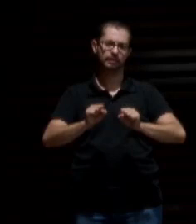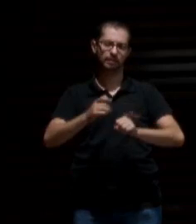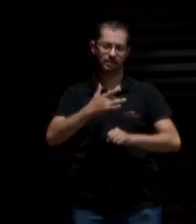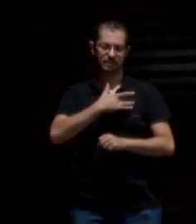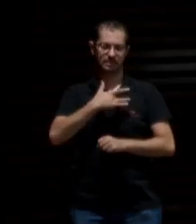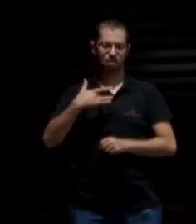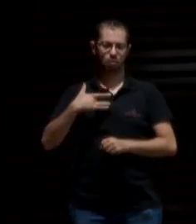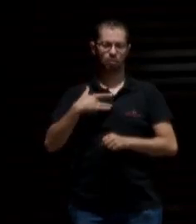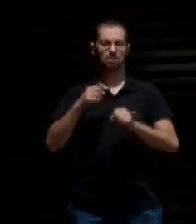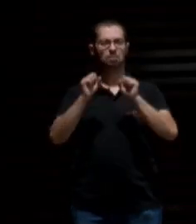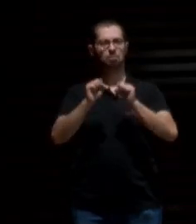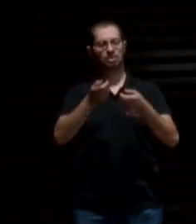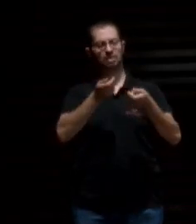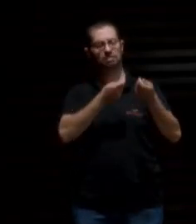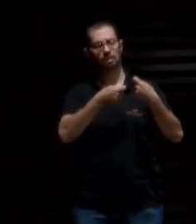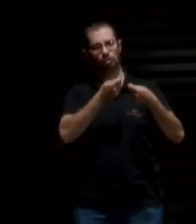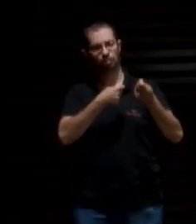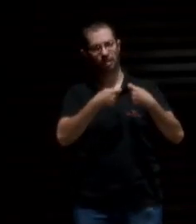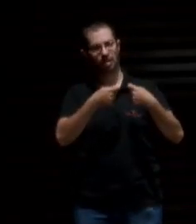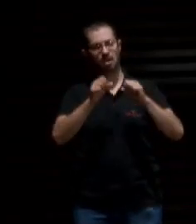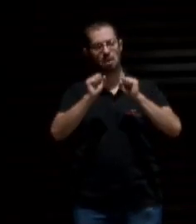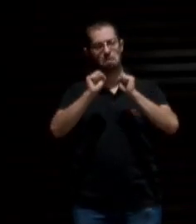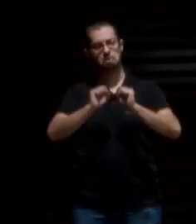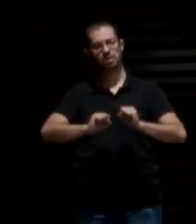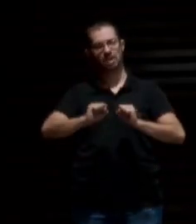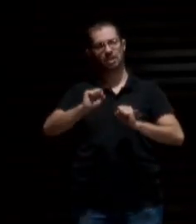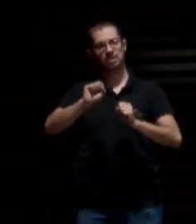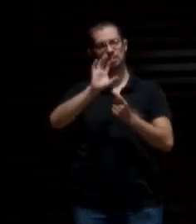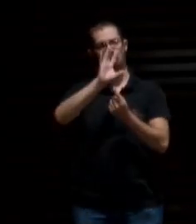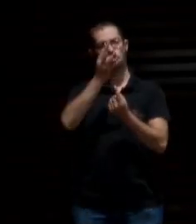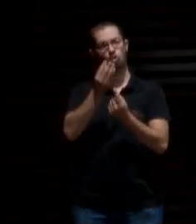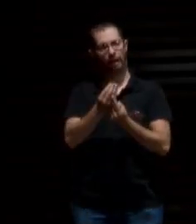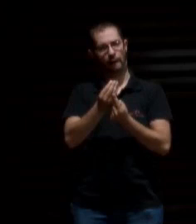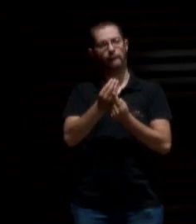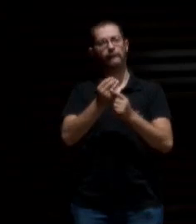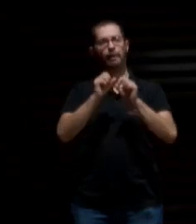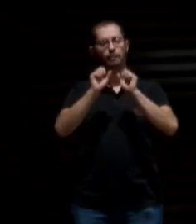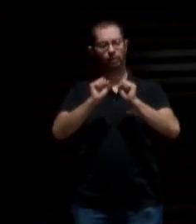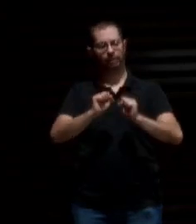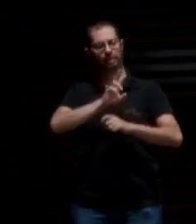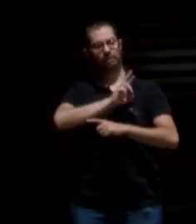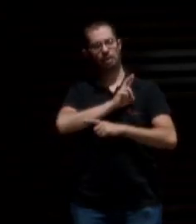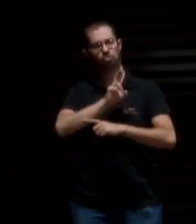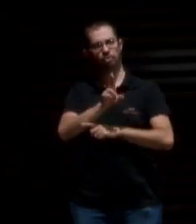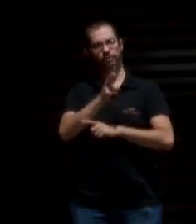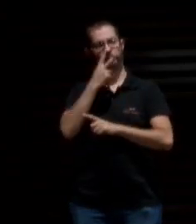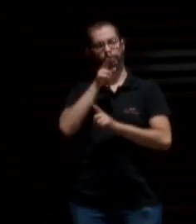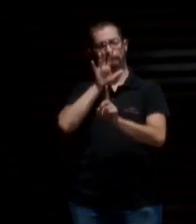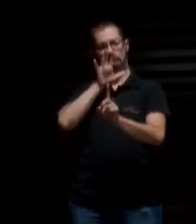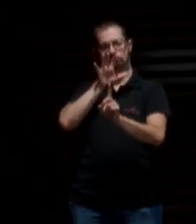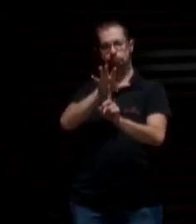poderes econômicos, poderes culturais, poderes religiosos que estão nos apertando. Esses